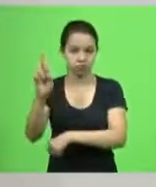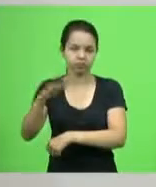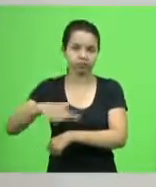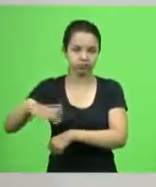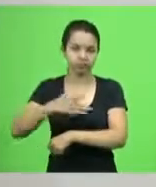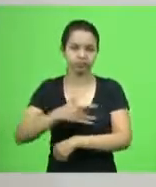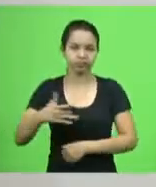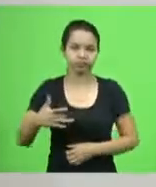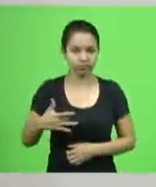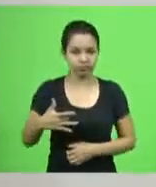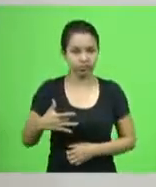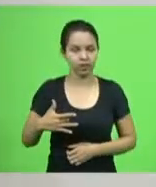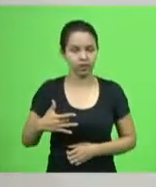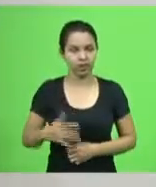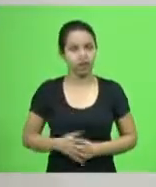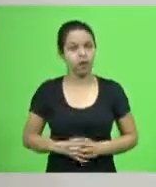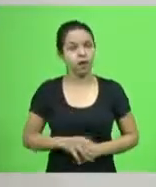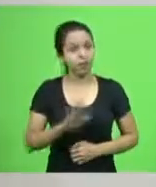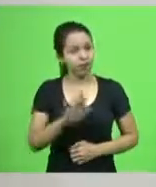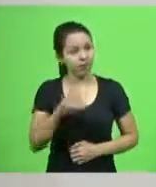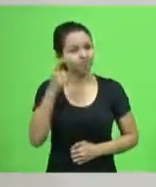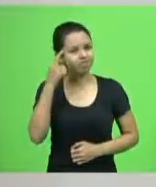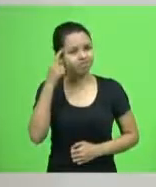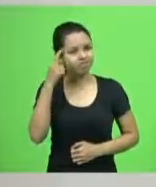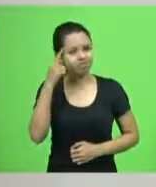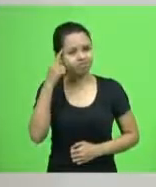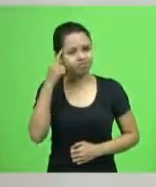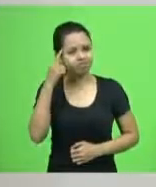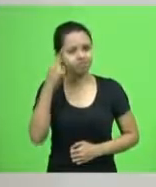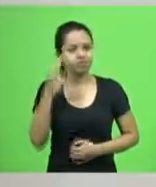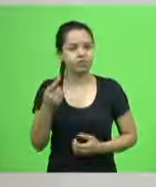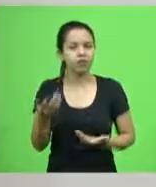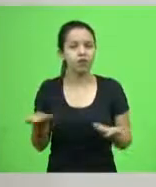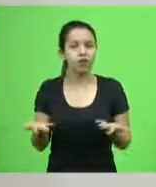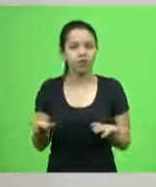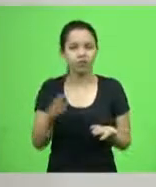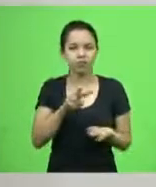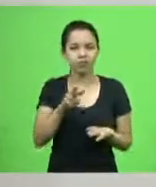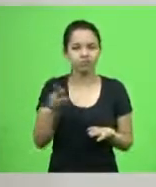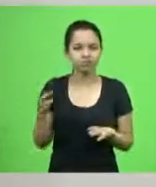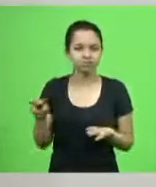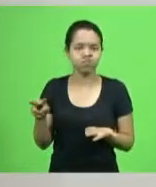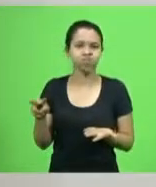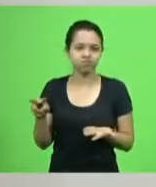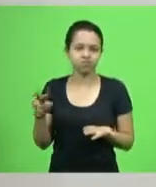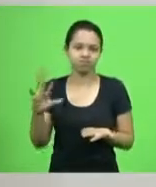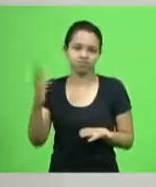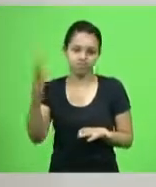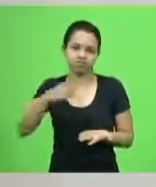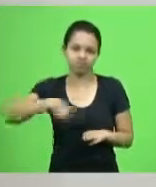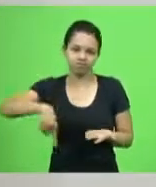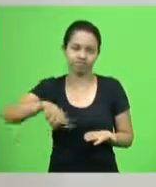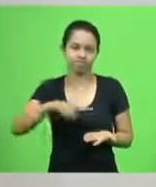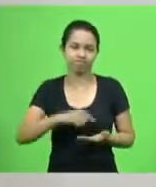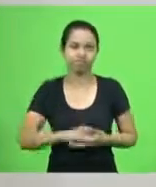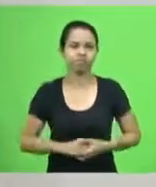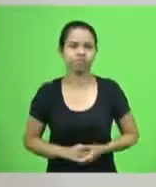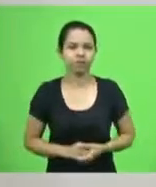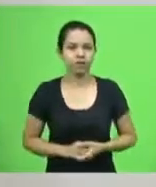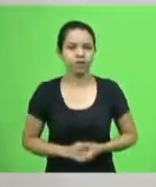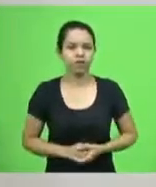qual é a situação que estamos passando. Em relação às vacinas,